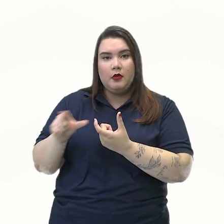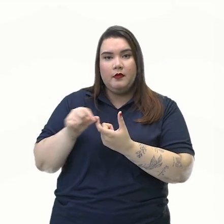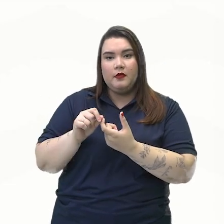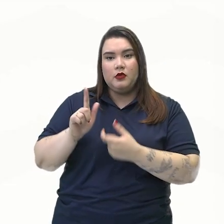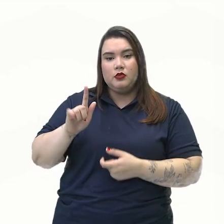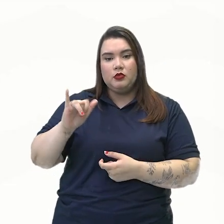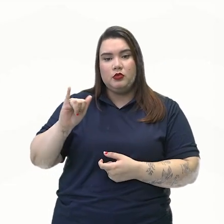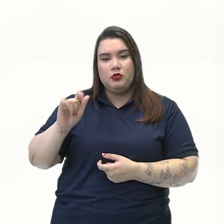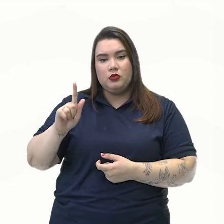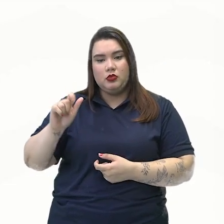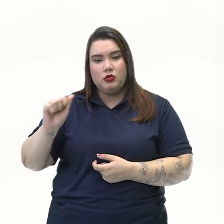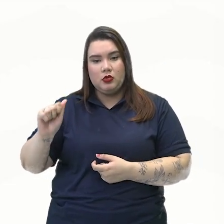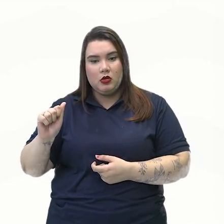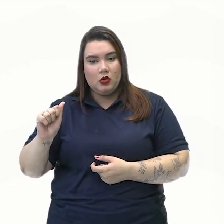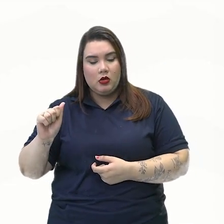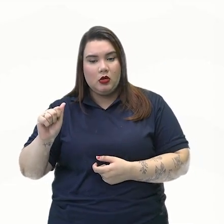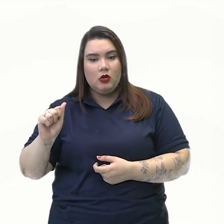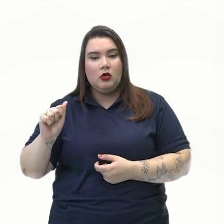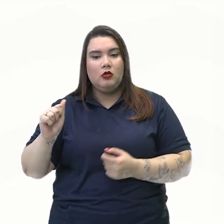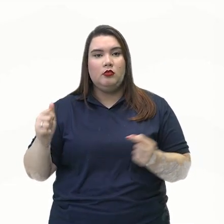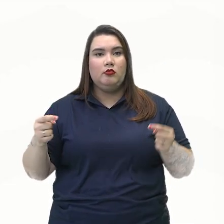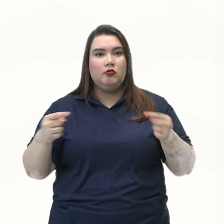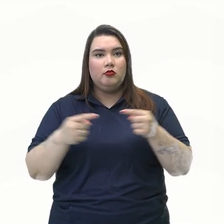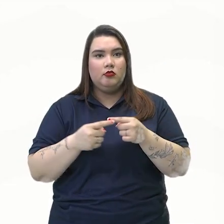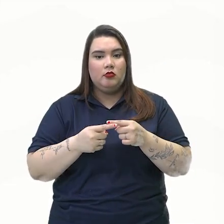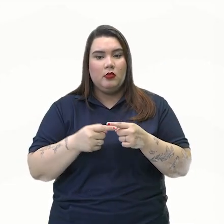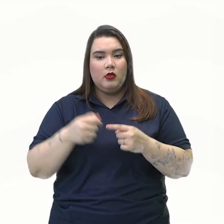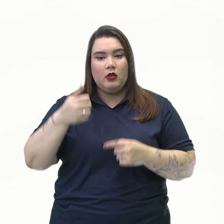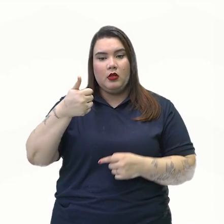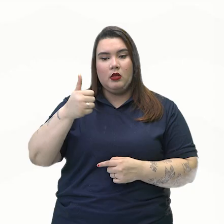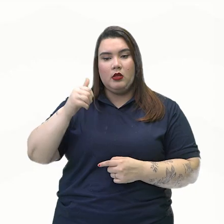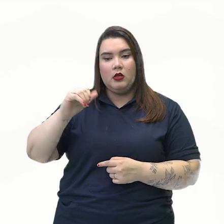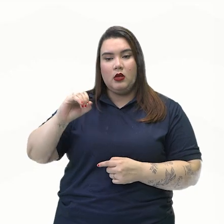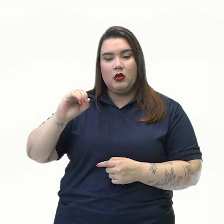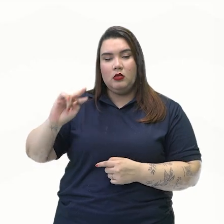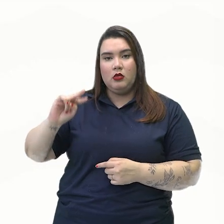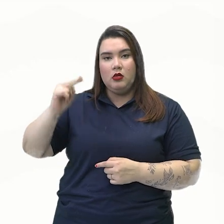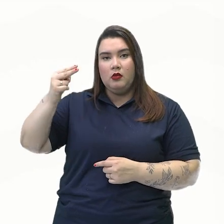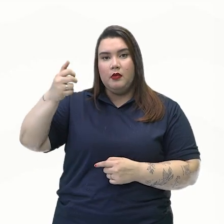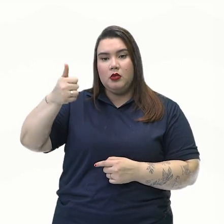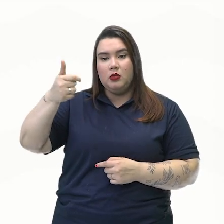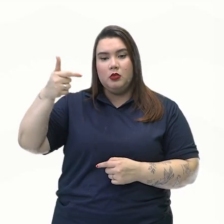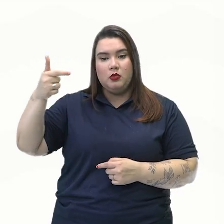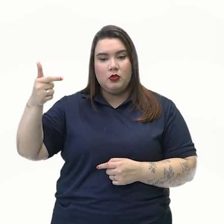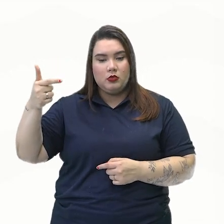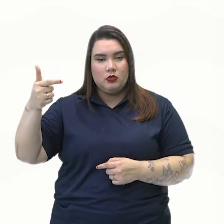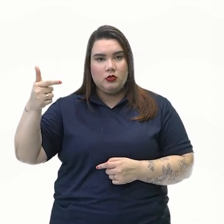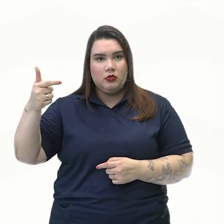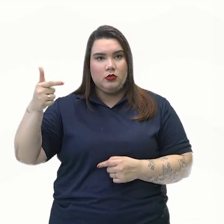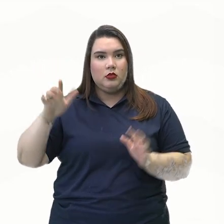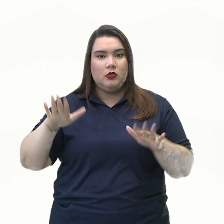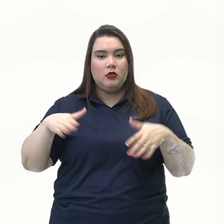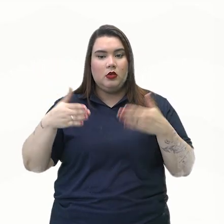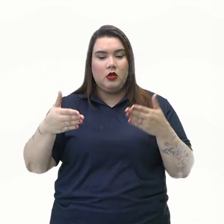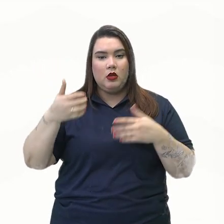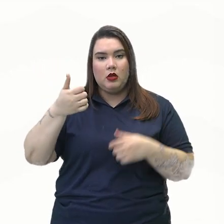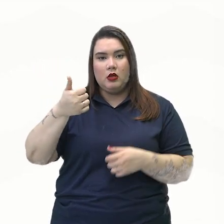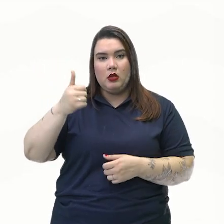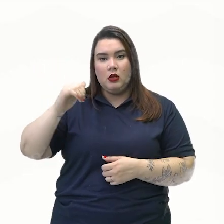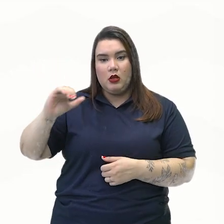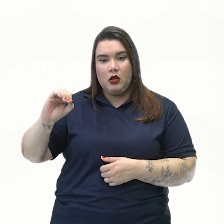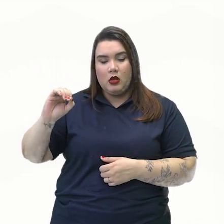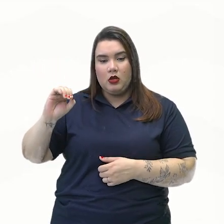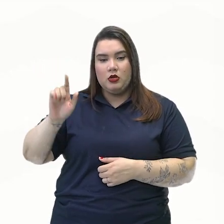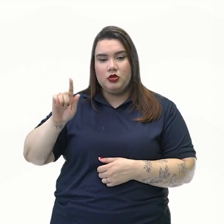que eu esqueci até de falar, né? O prefixo giga é 10 elevado a 12, tá? E quando eu falo 10